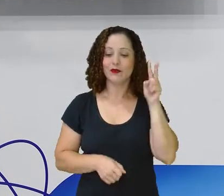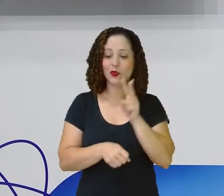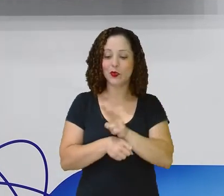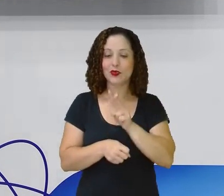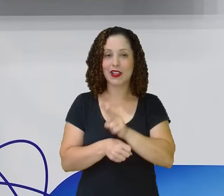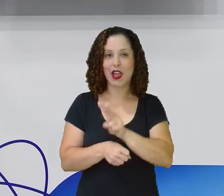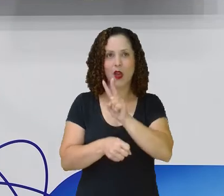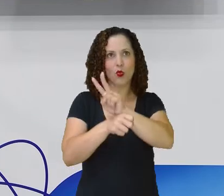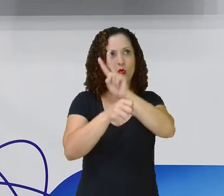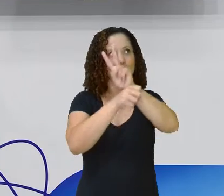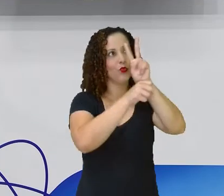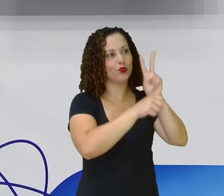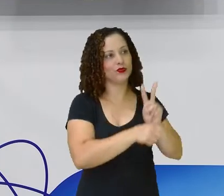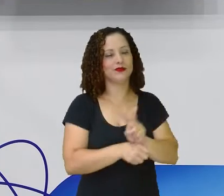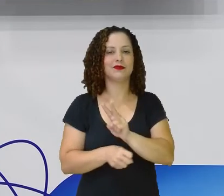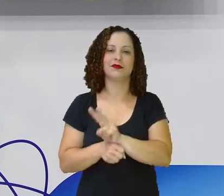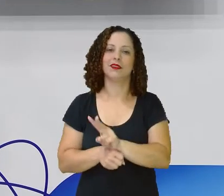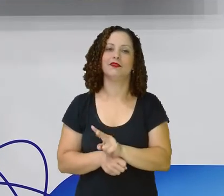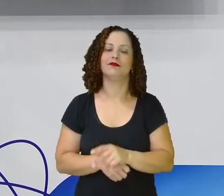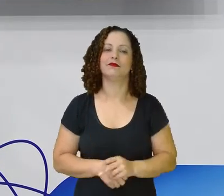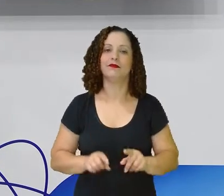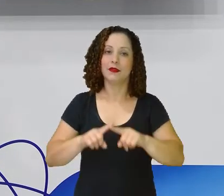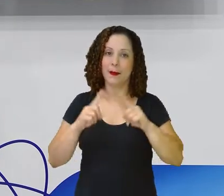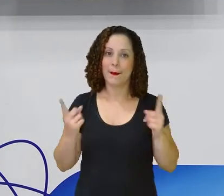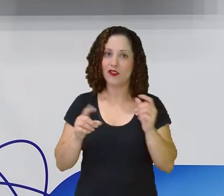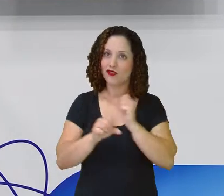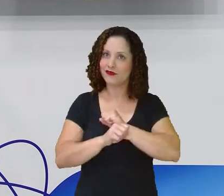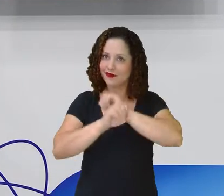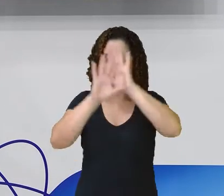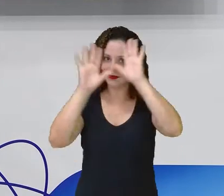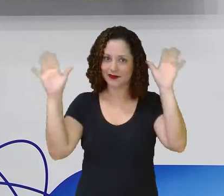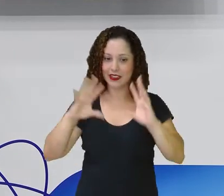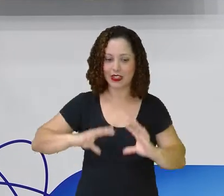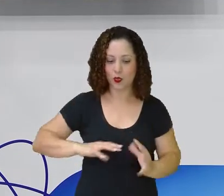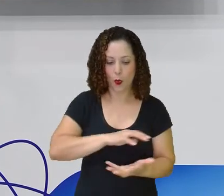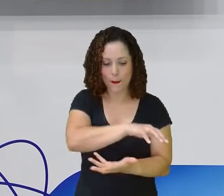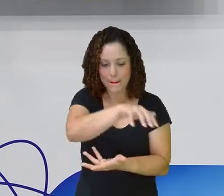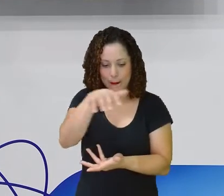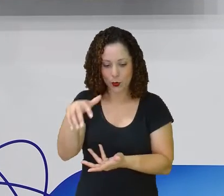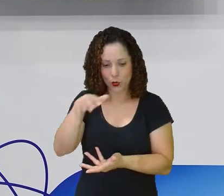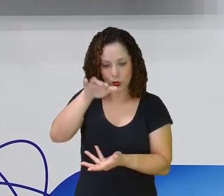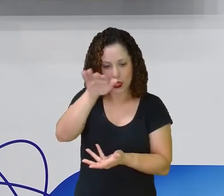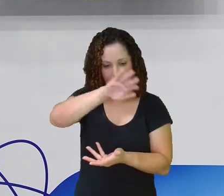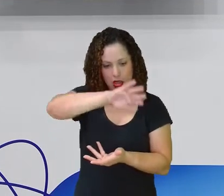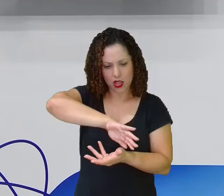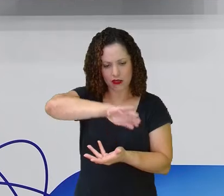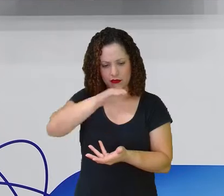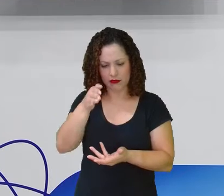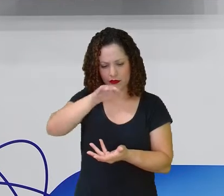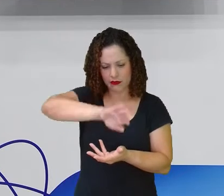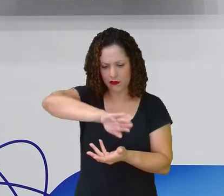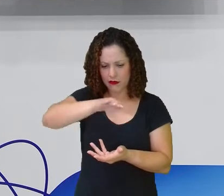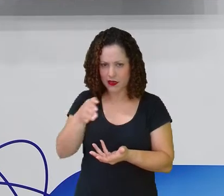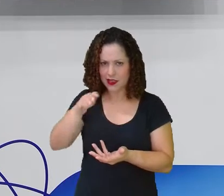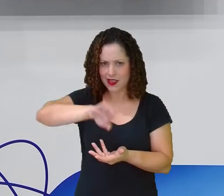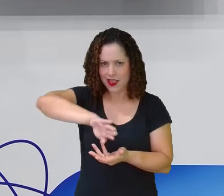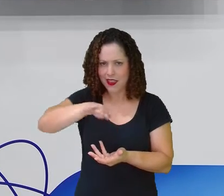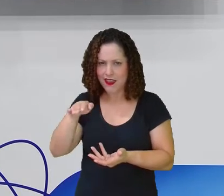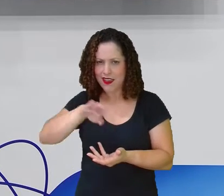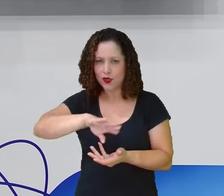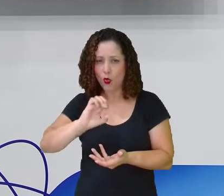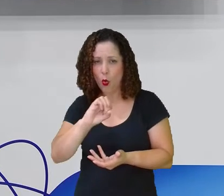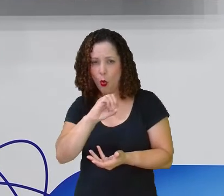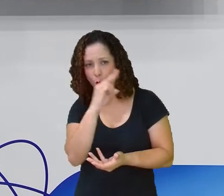preservar. Mas está bem claro que essas camadas da Terra, tanto a camada interna quanto a camada externa, quando a